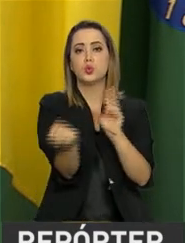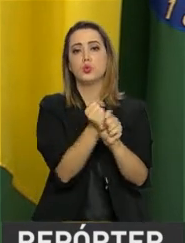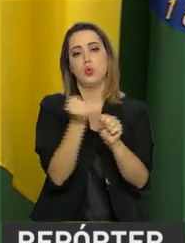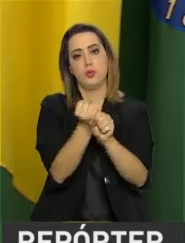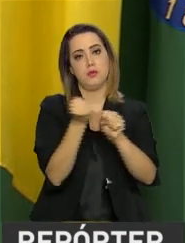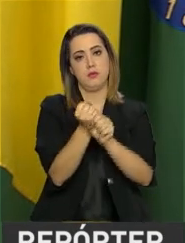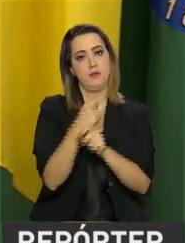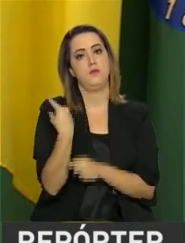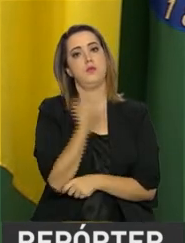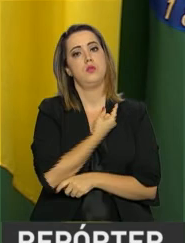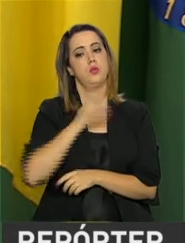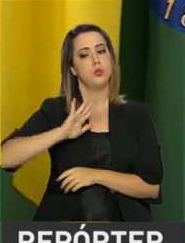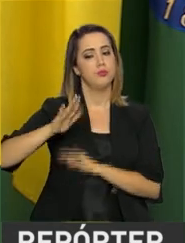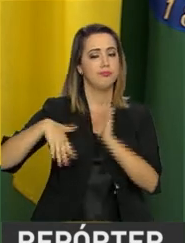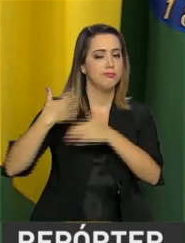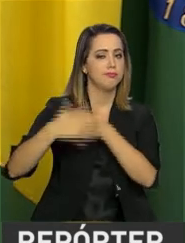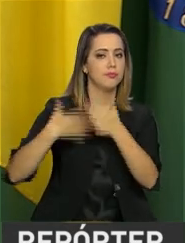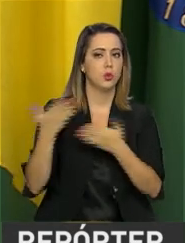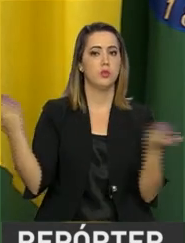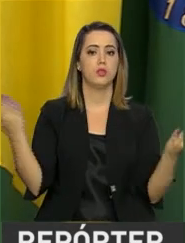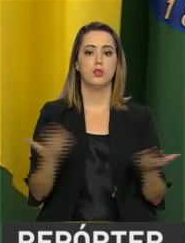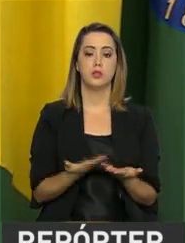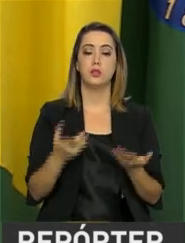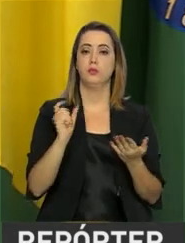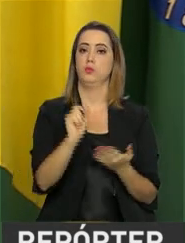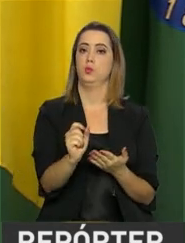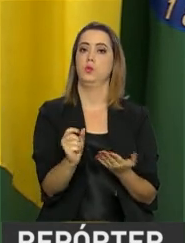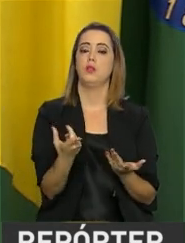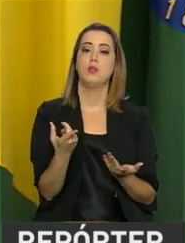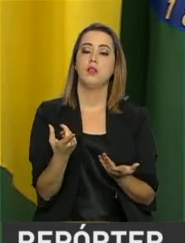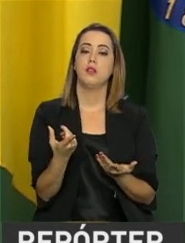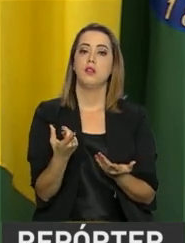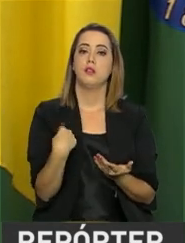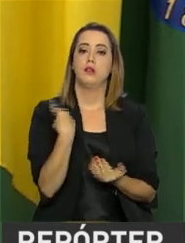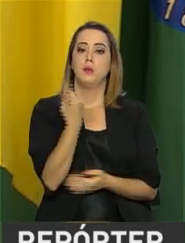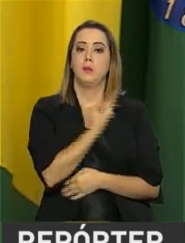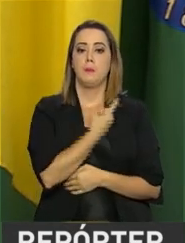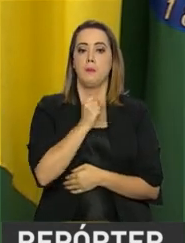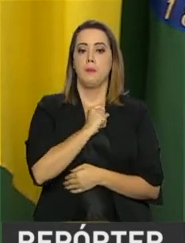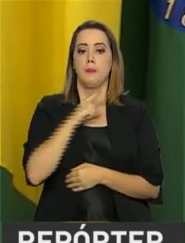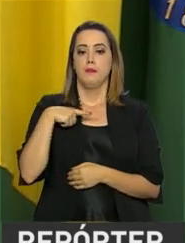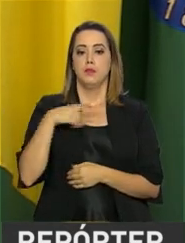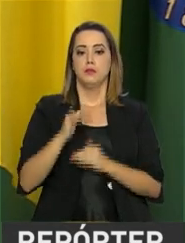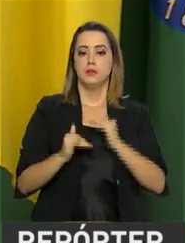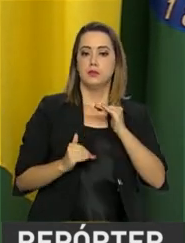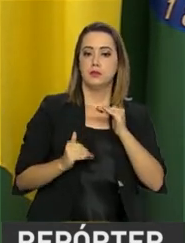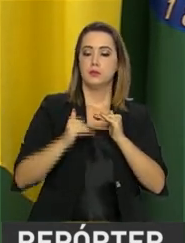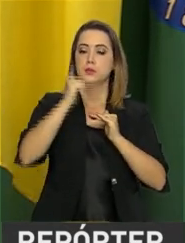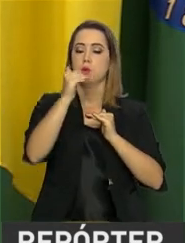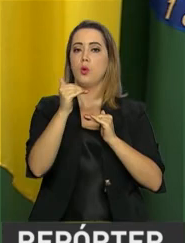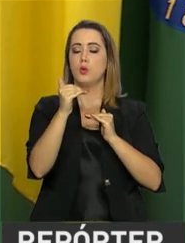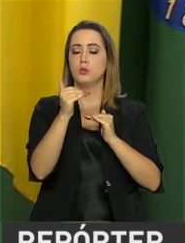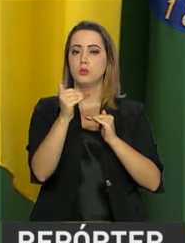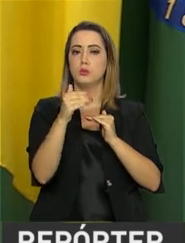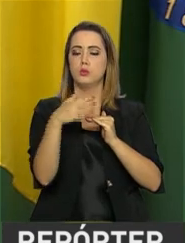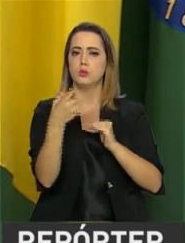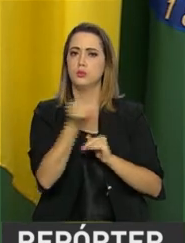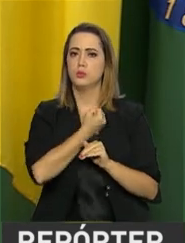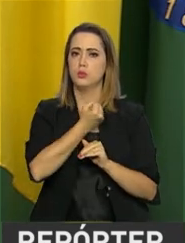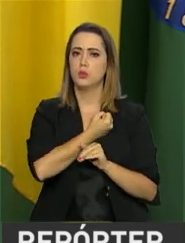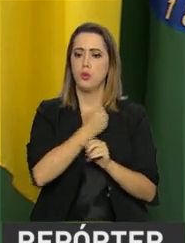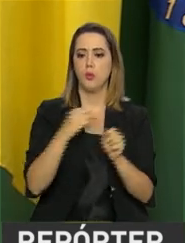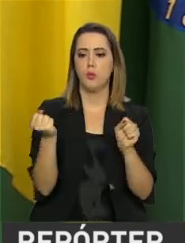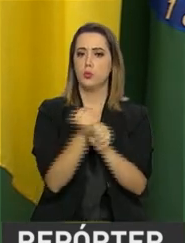praticamos neste plenário quando nós resolvemos aumentar o número de